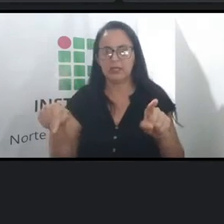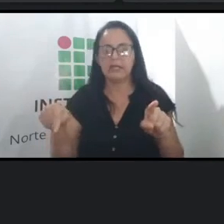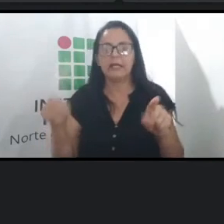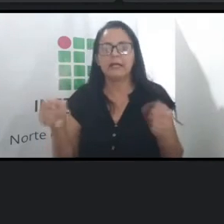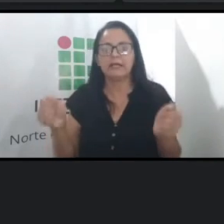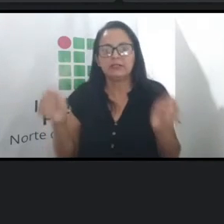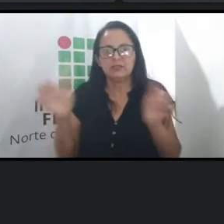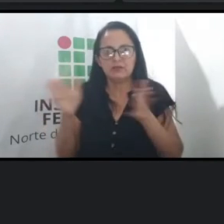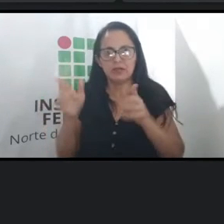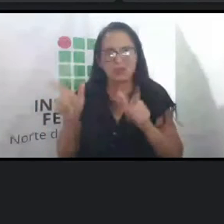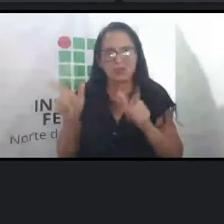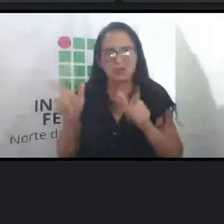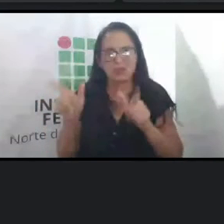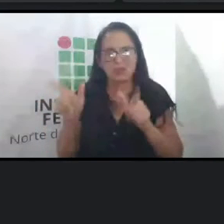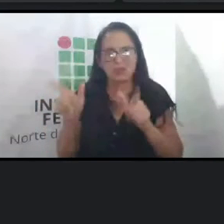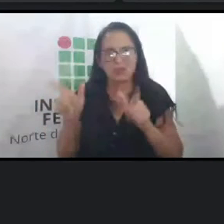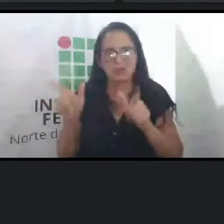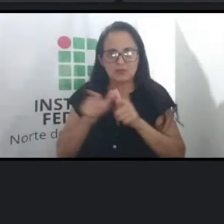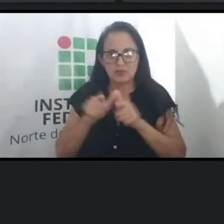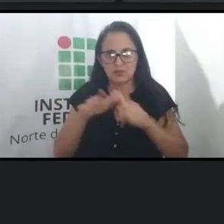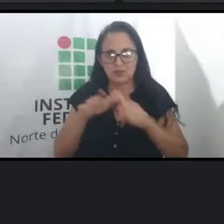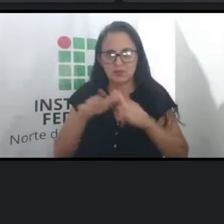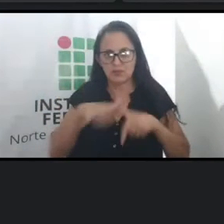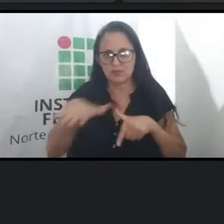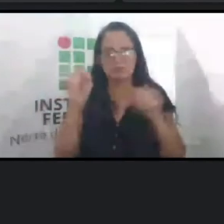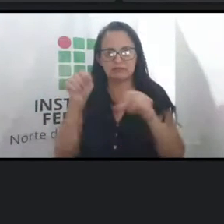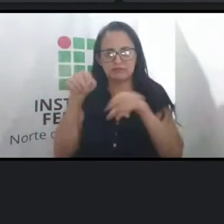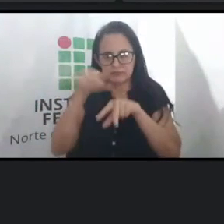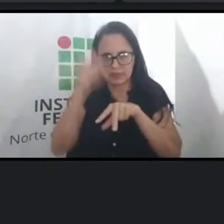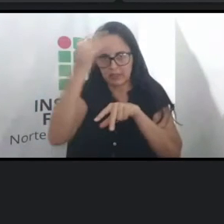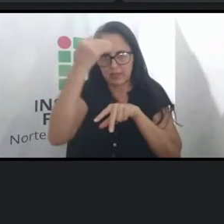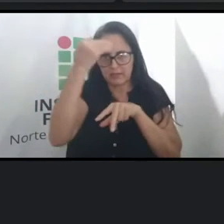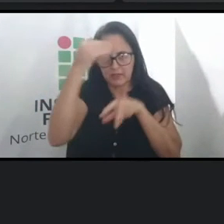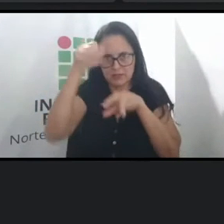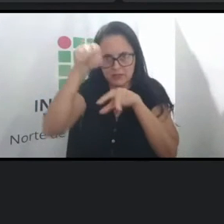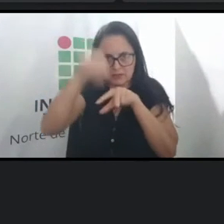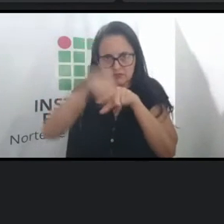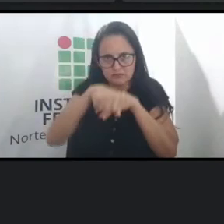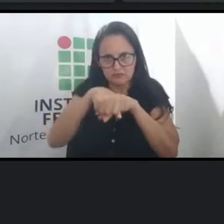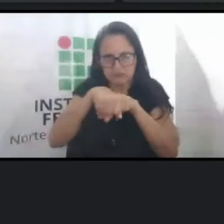os joelhos. E não ficar deitado.